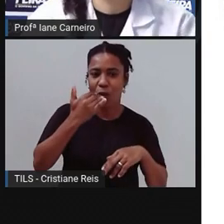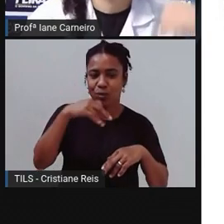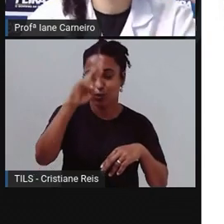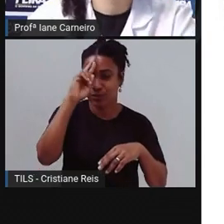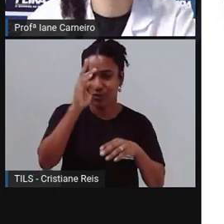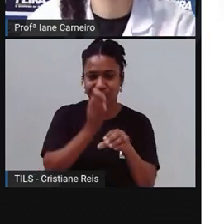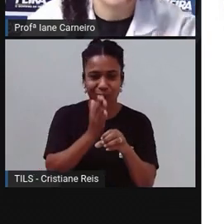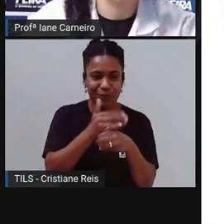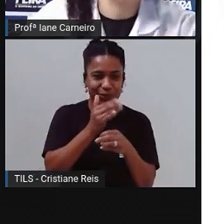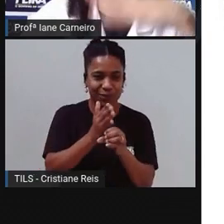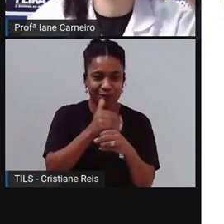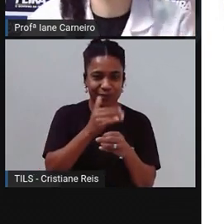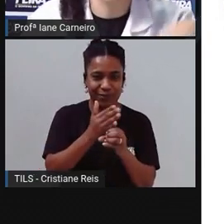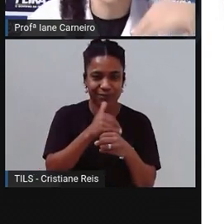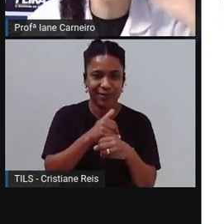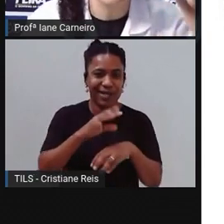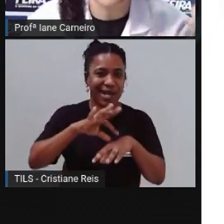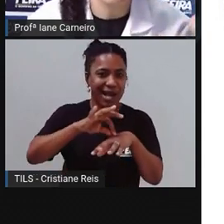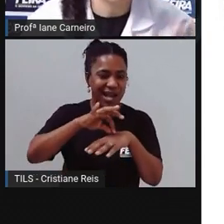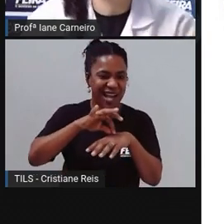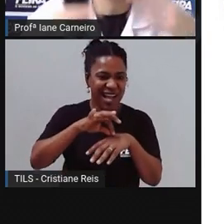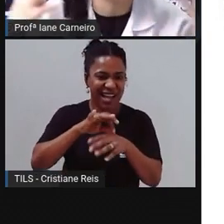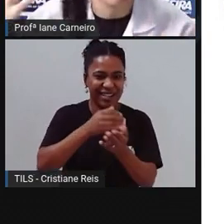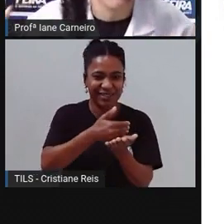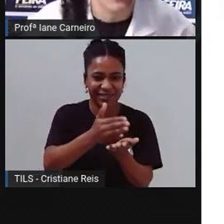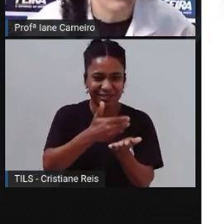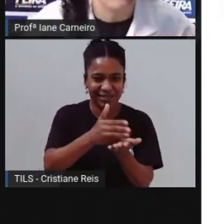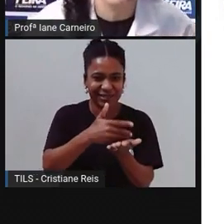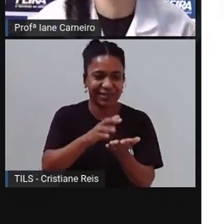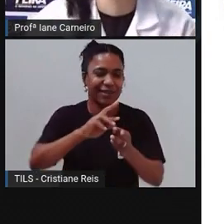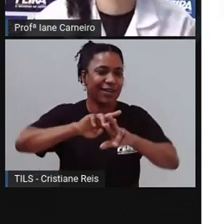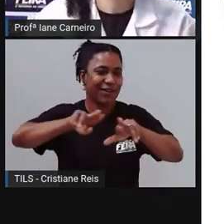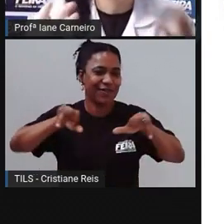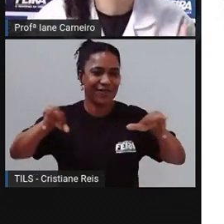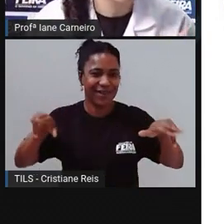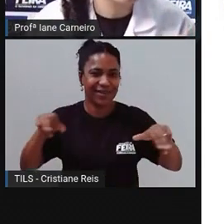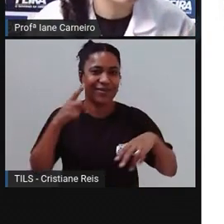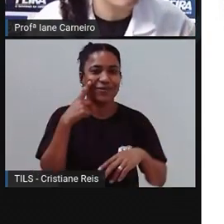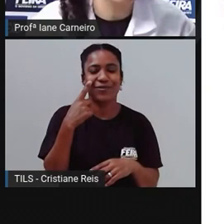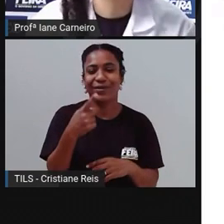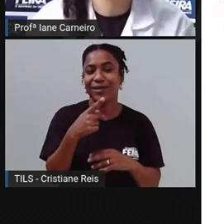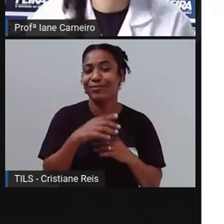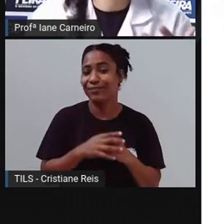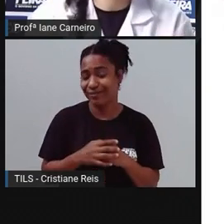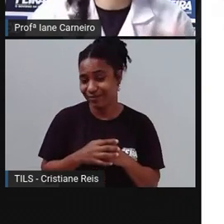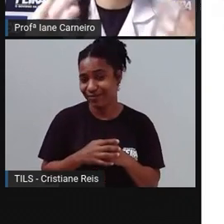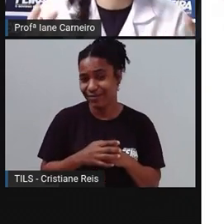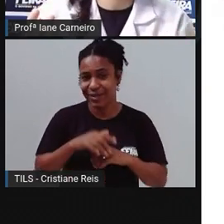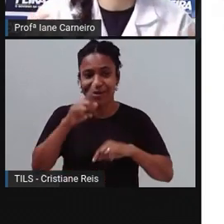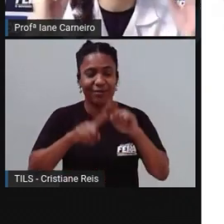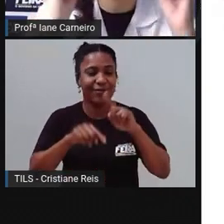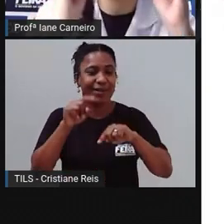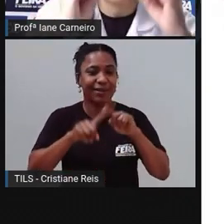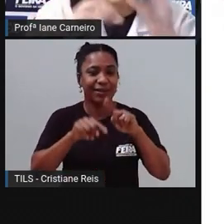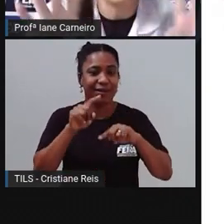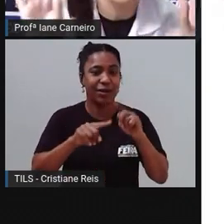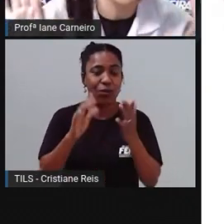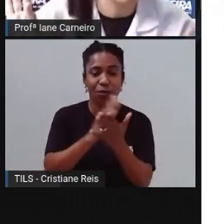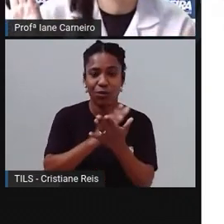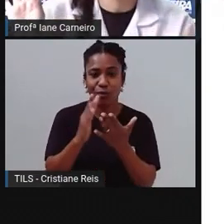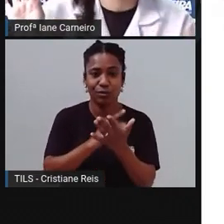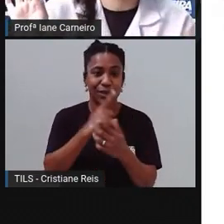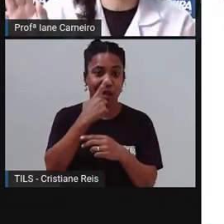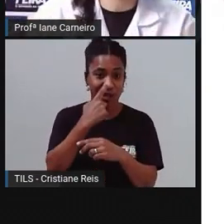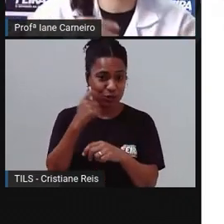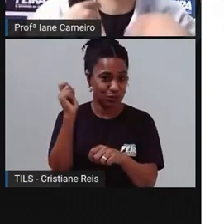né? Restos de carne, restos de fruta, um monte de coisas que vão sobrando, né? E essas coisas também são materiais que muita gente joga lá na